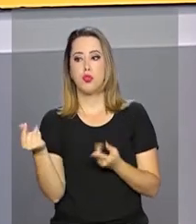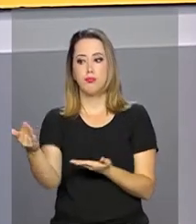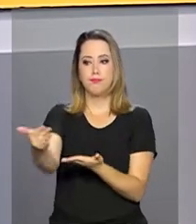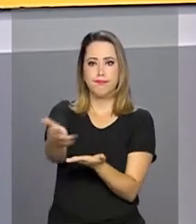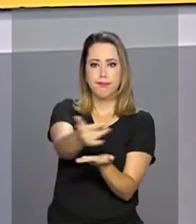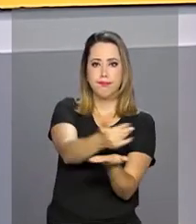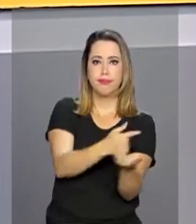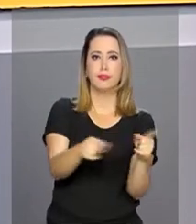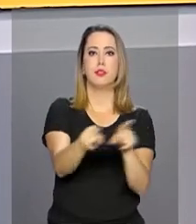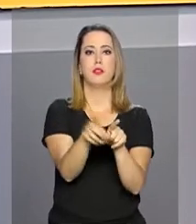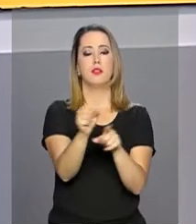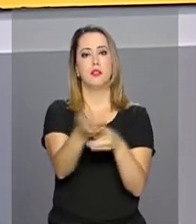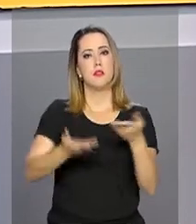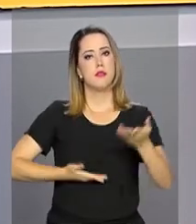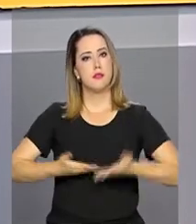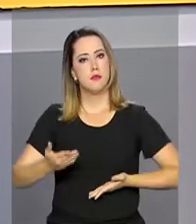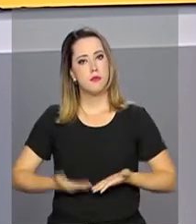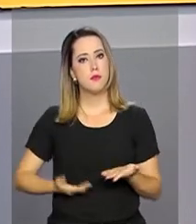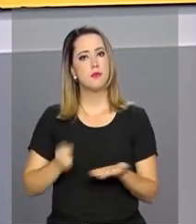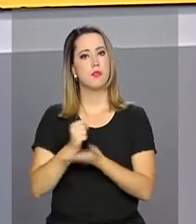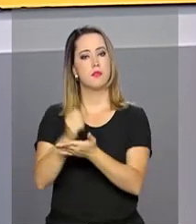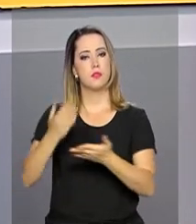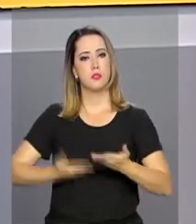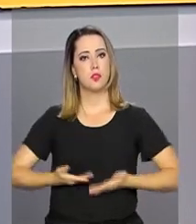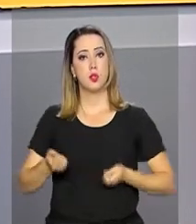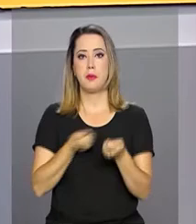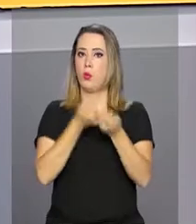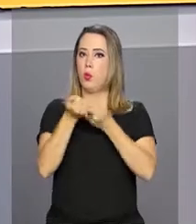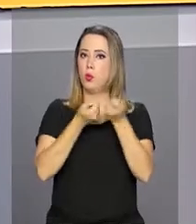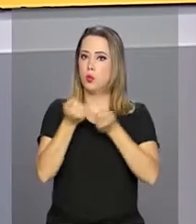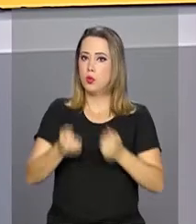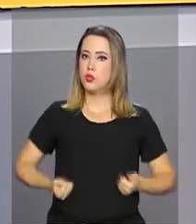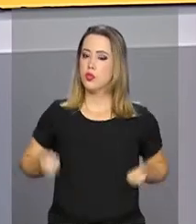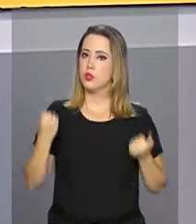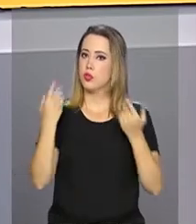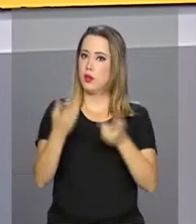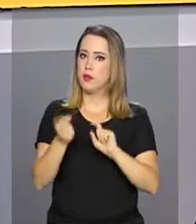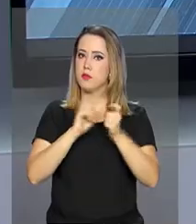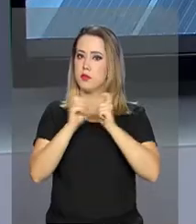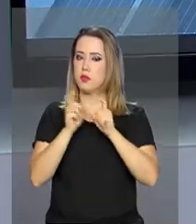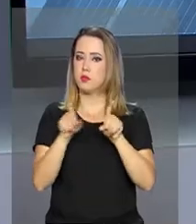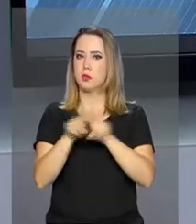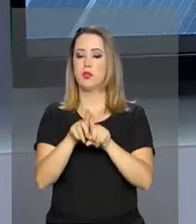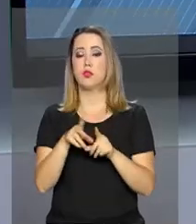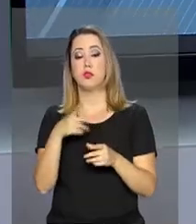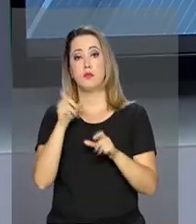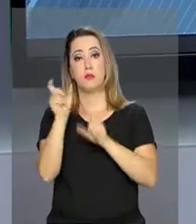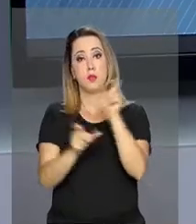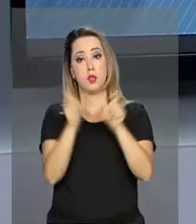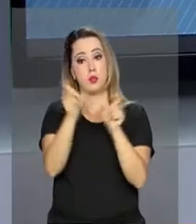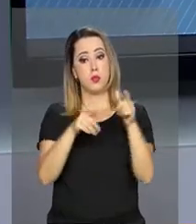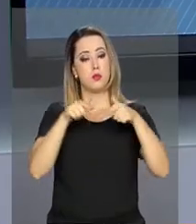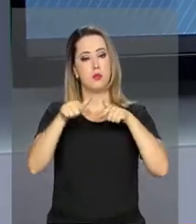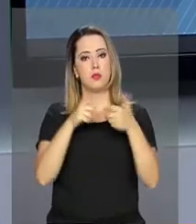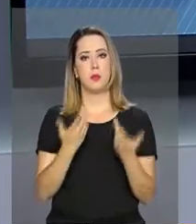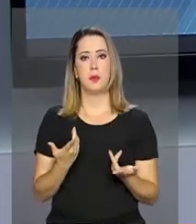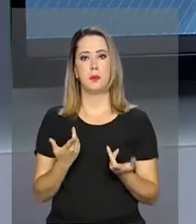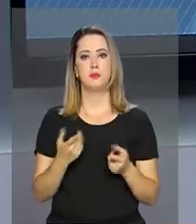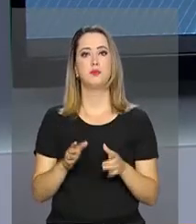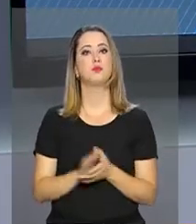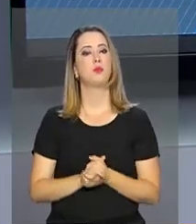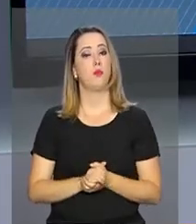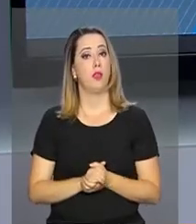de serviços e pelo controle das despesas administrativas e de pessoal o índice de confiança da construção